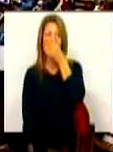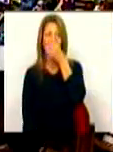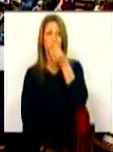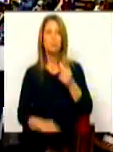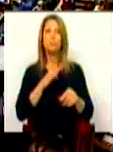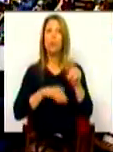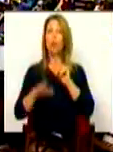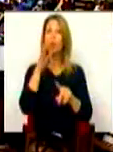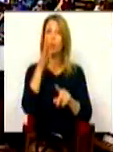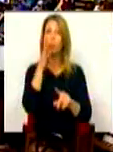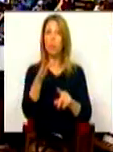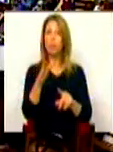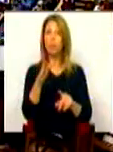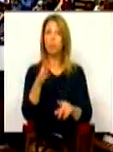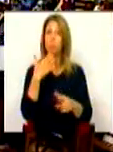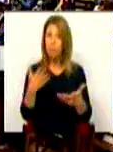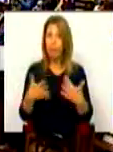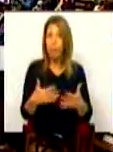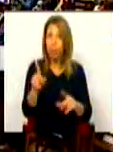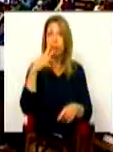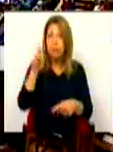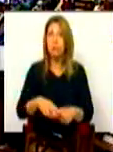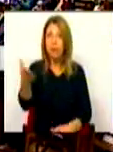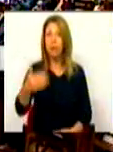Senhores deputados, importam-se de sentar?